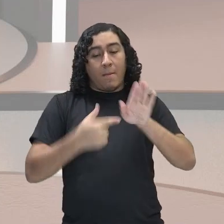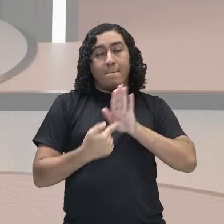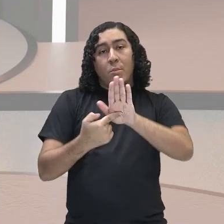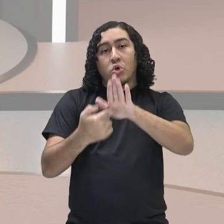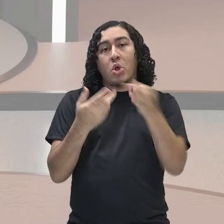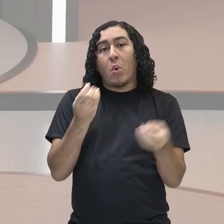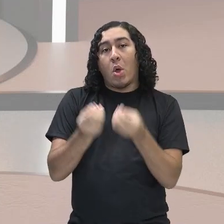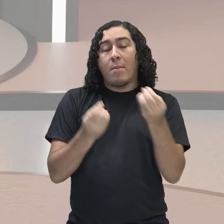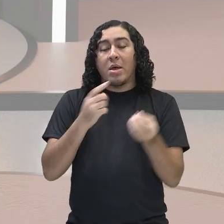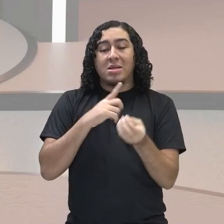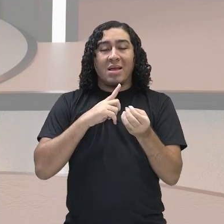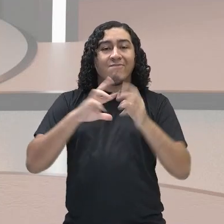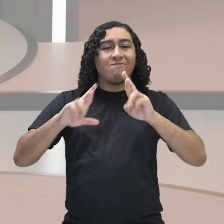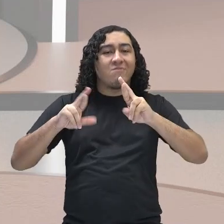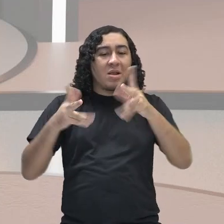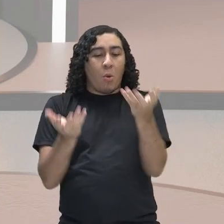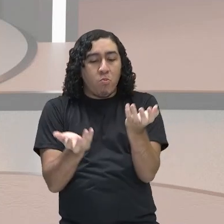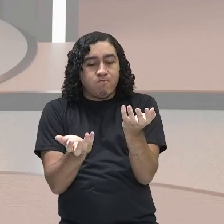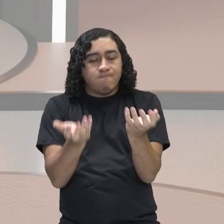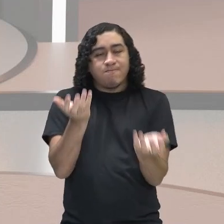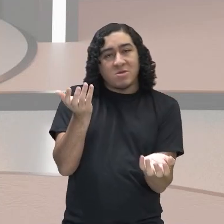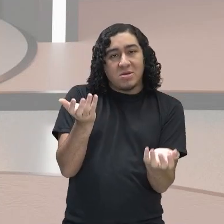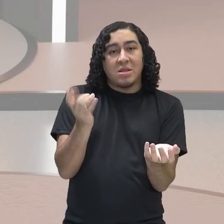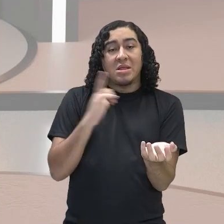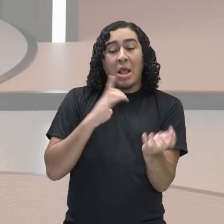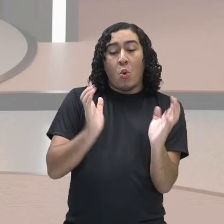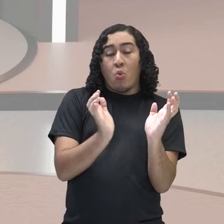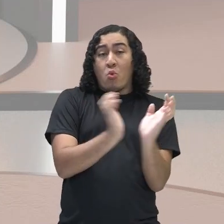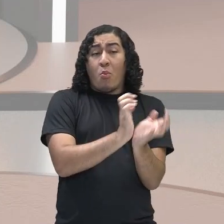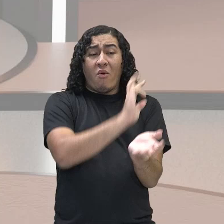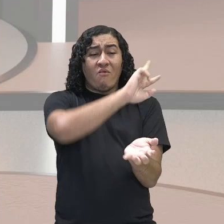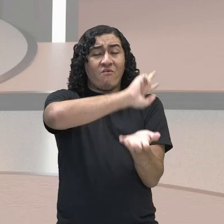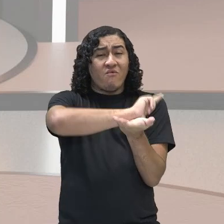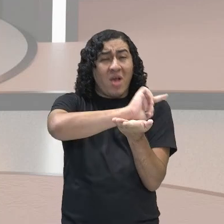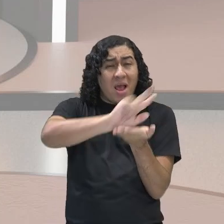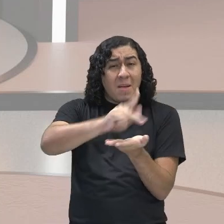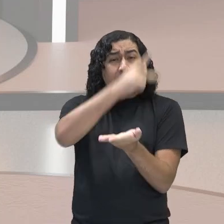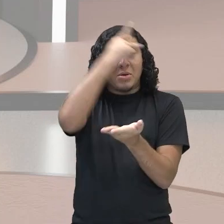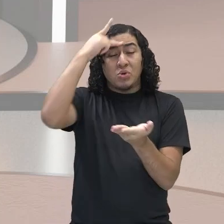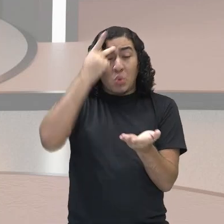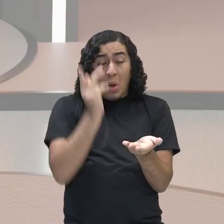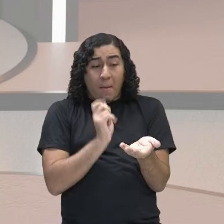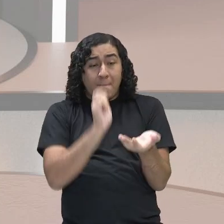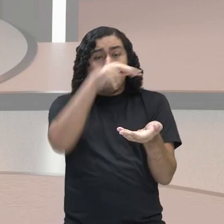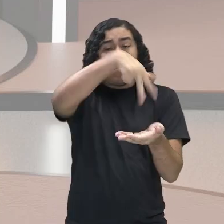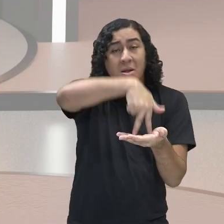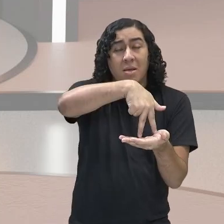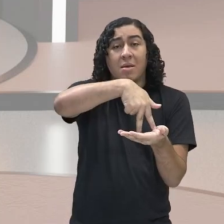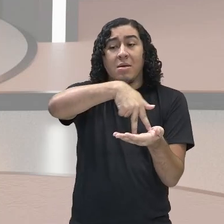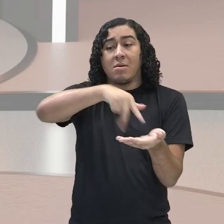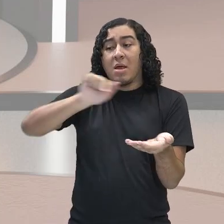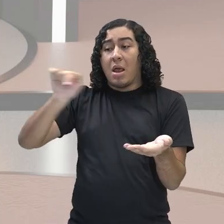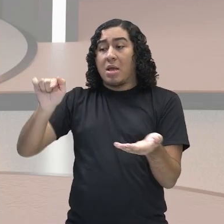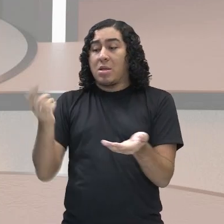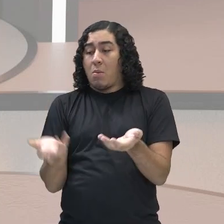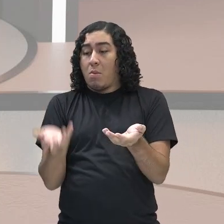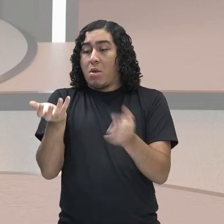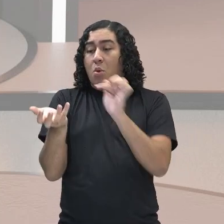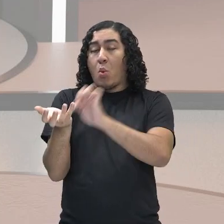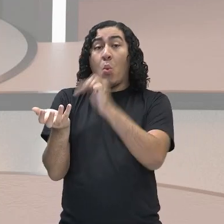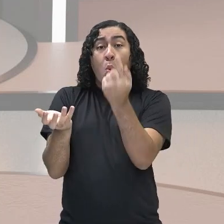balança desigual, onde tem um grupo muito grande de pessoas e aquela que tem só uma pessoa tem um